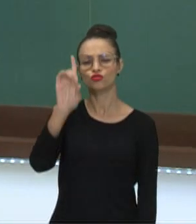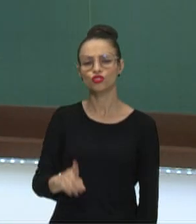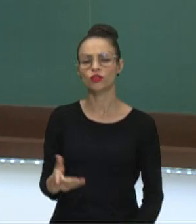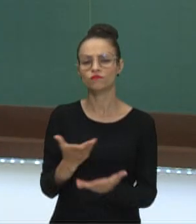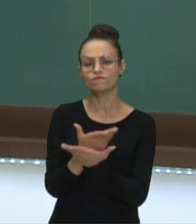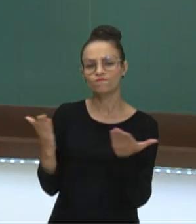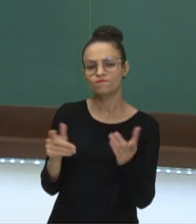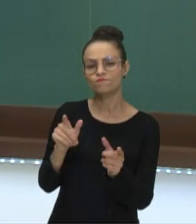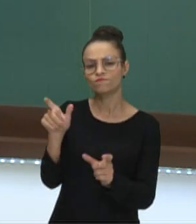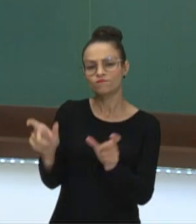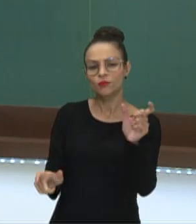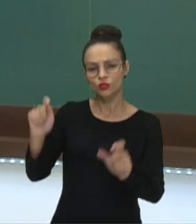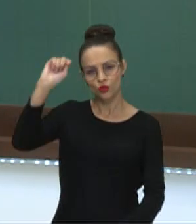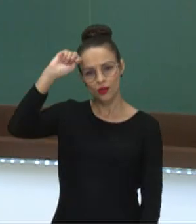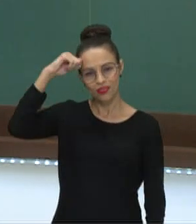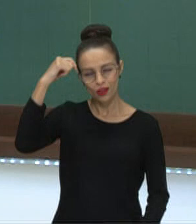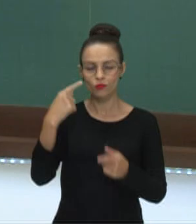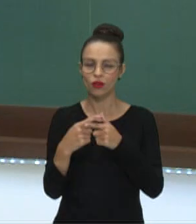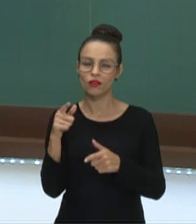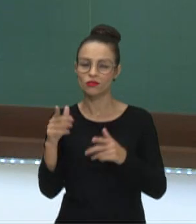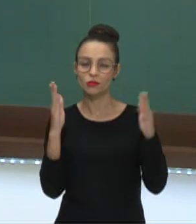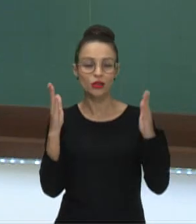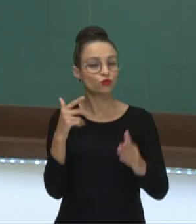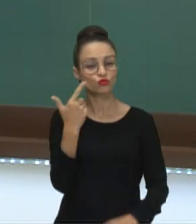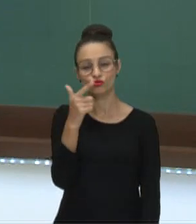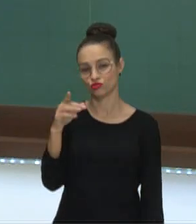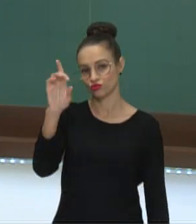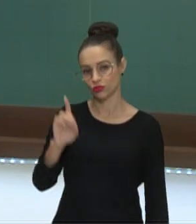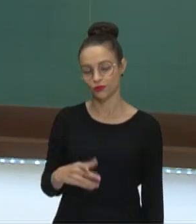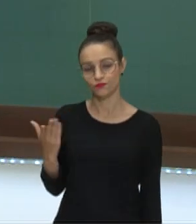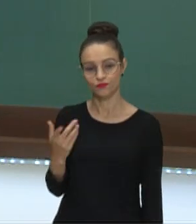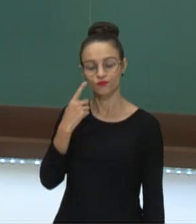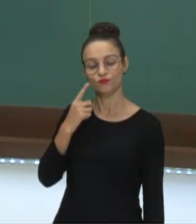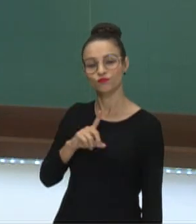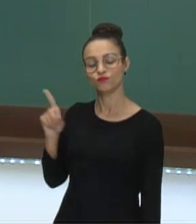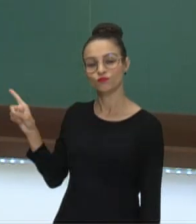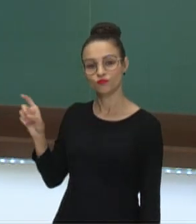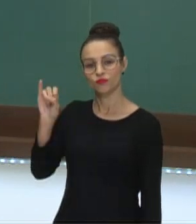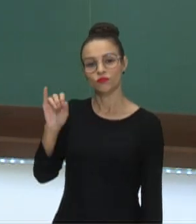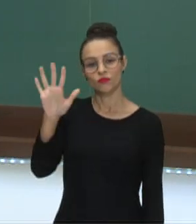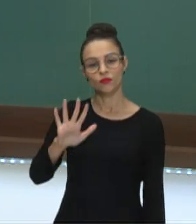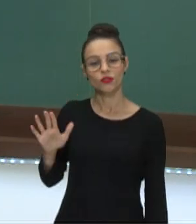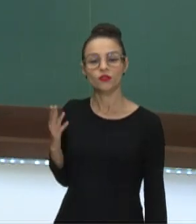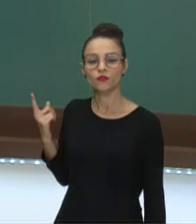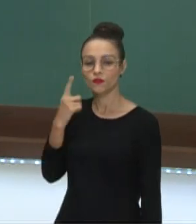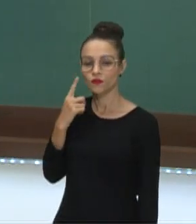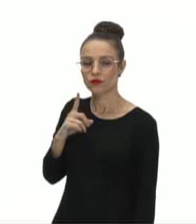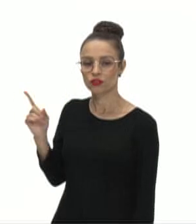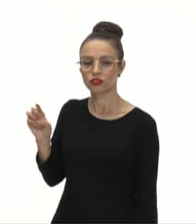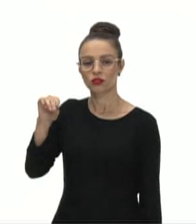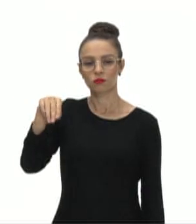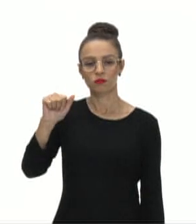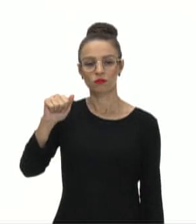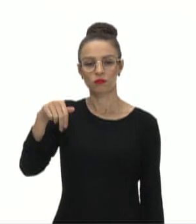nessa época não tinham muitos. Então aqui na imagem a gente vê Nelson Mandela, já,